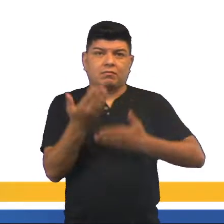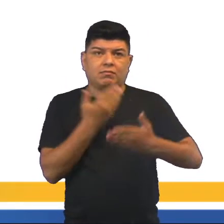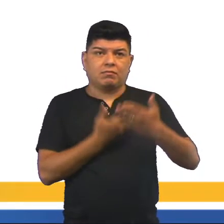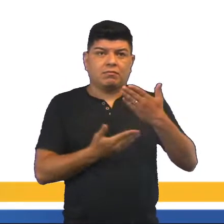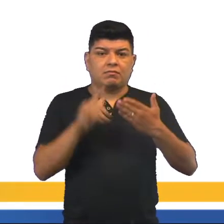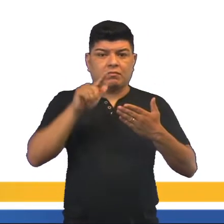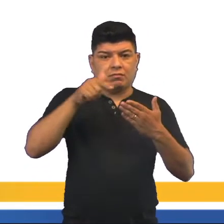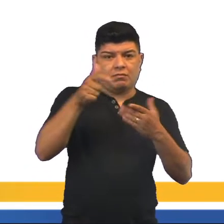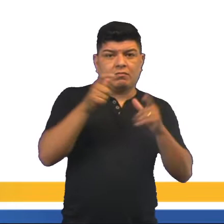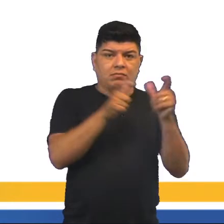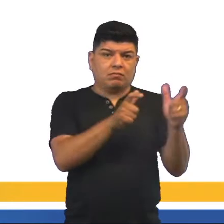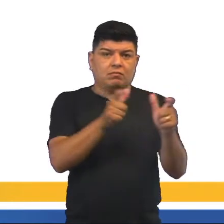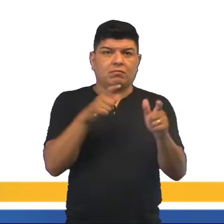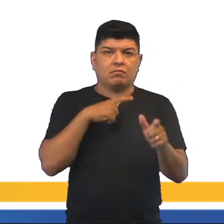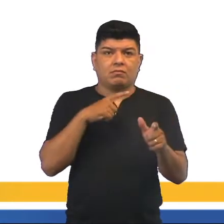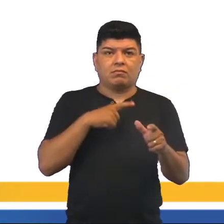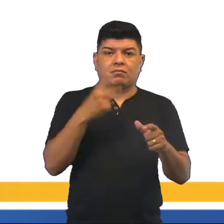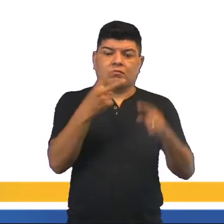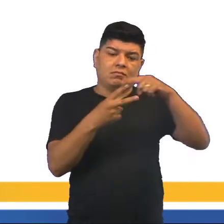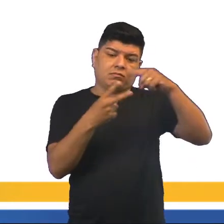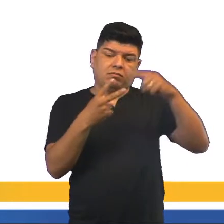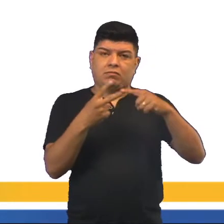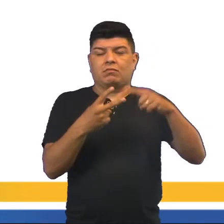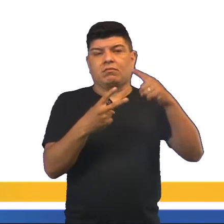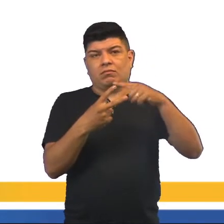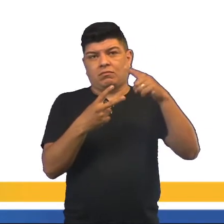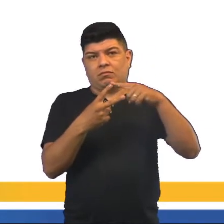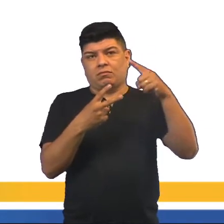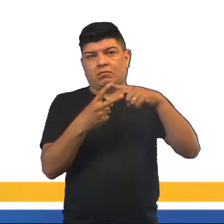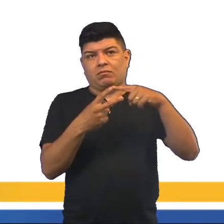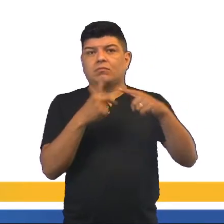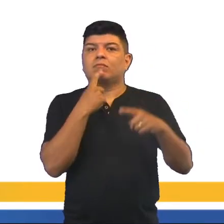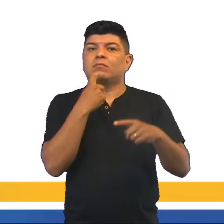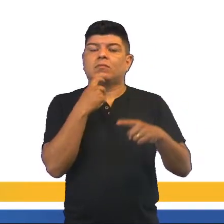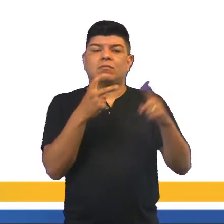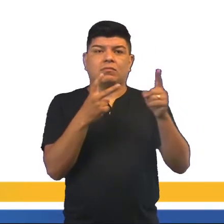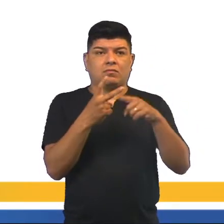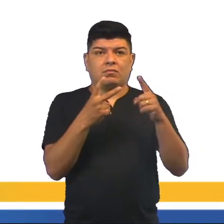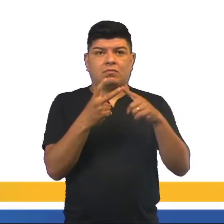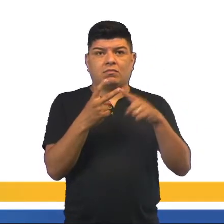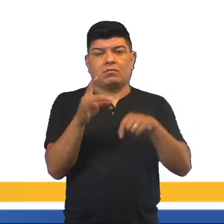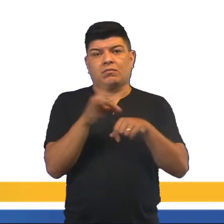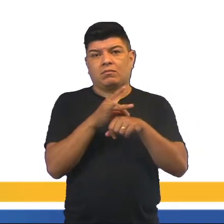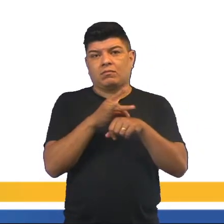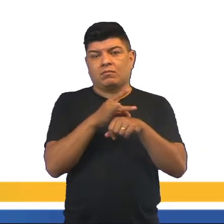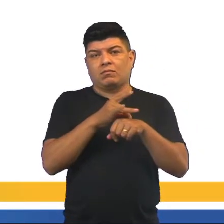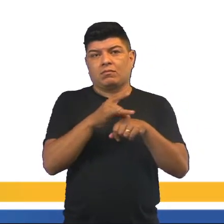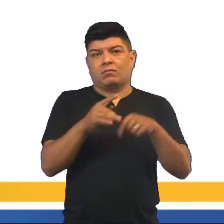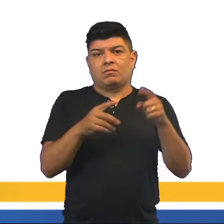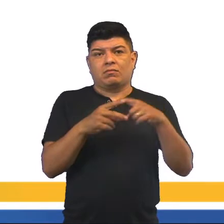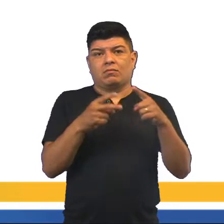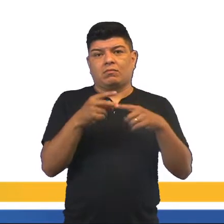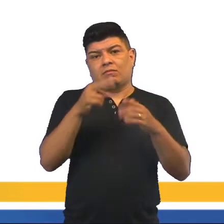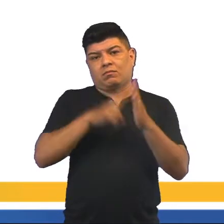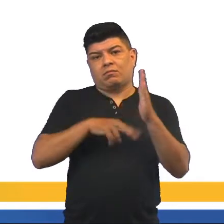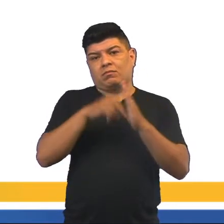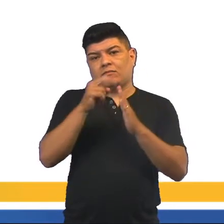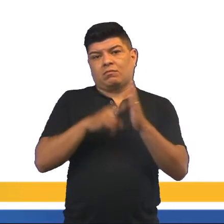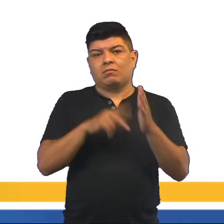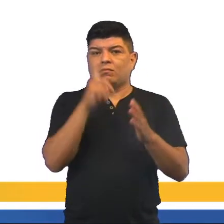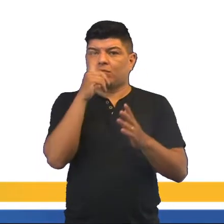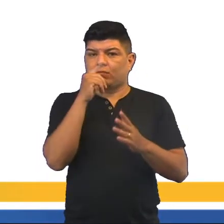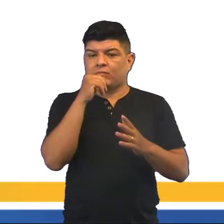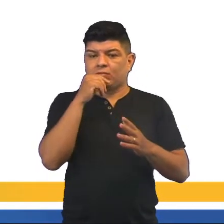para o tinteiro, que tinha 2 cavidades, uma para a tinta vermelha e outra para a tinta preta. Os pincéis eram umedecidos